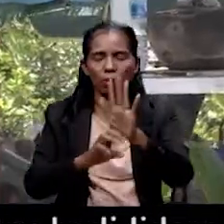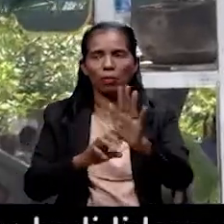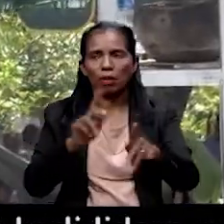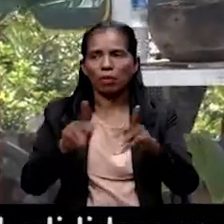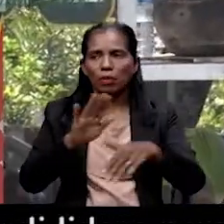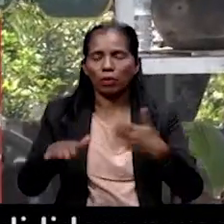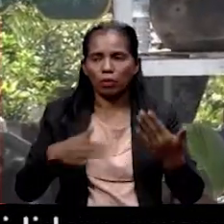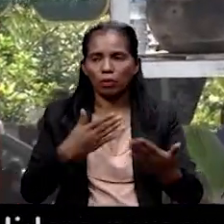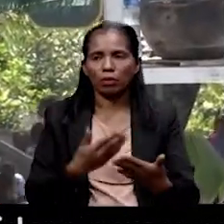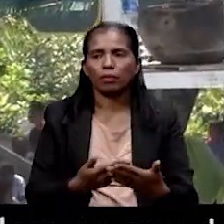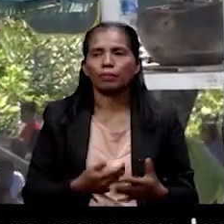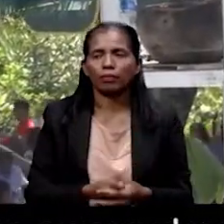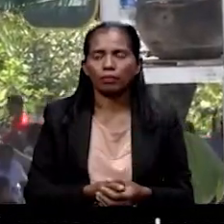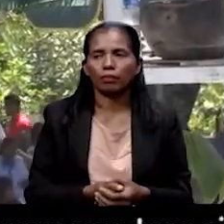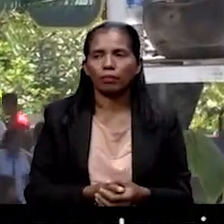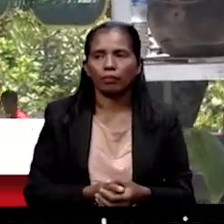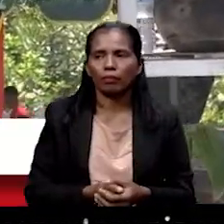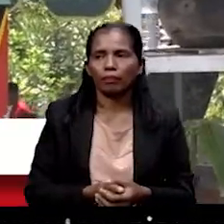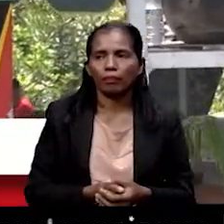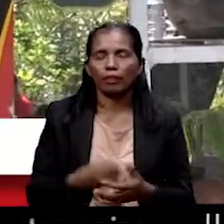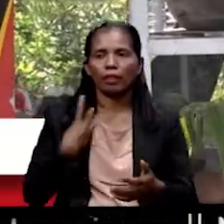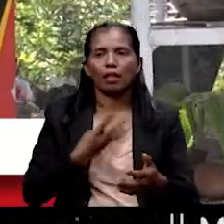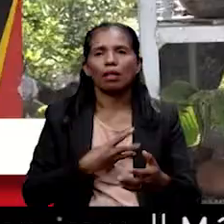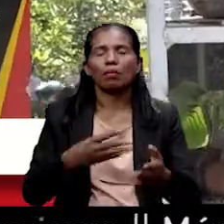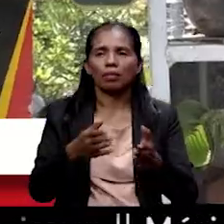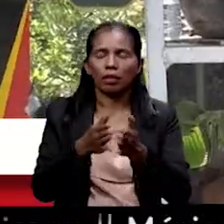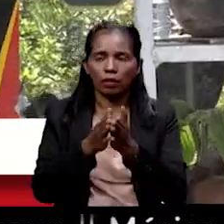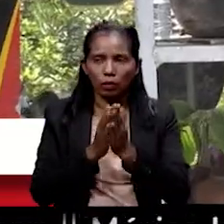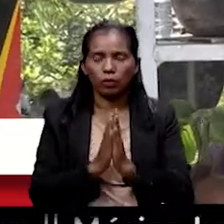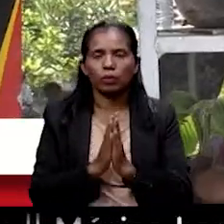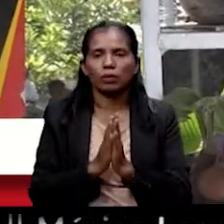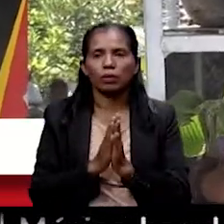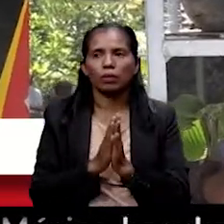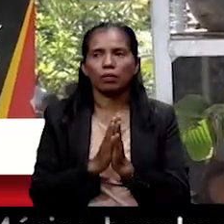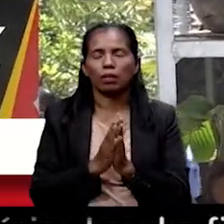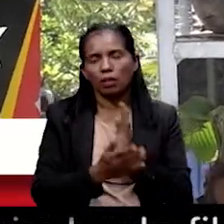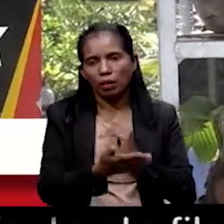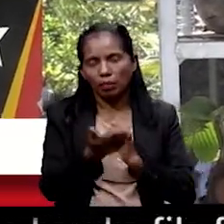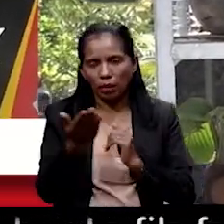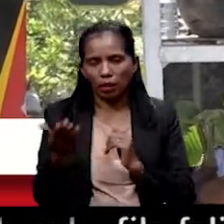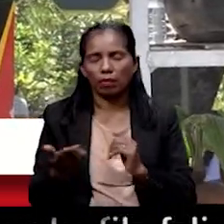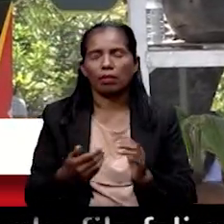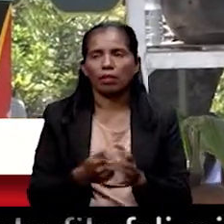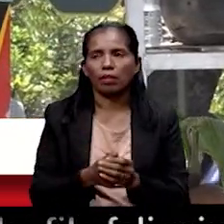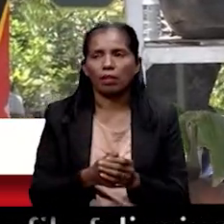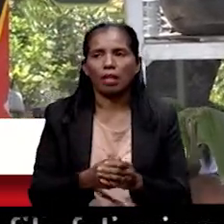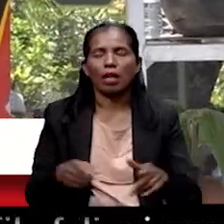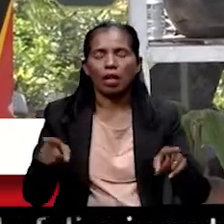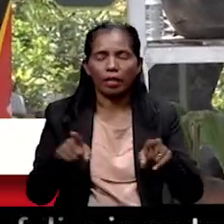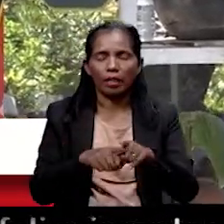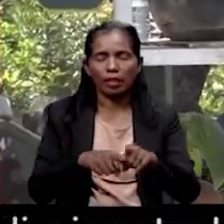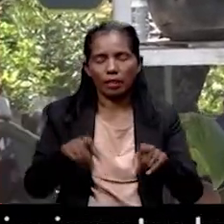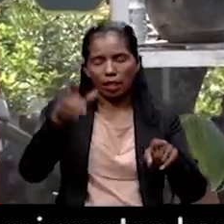Atas nama Bibion Sira. Ameusu ba himlen rua atsai amon